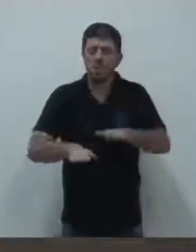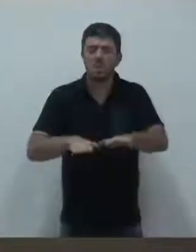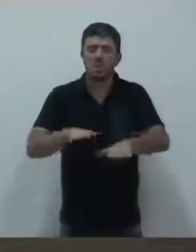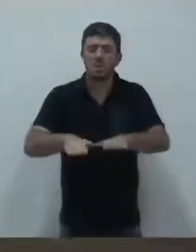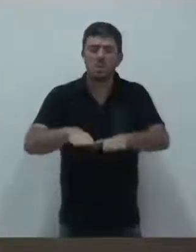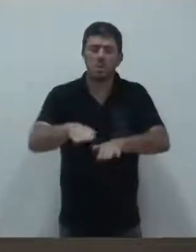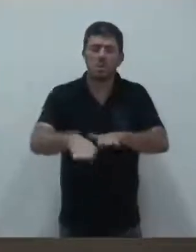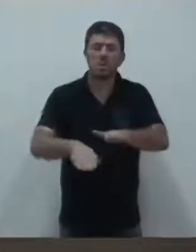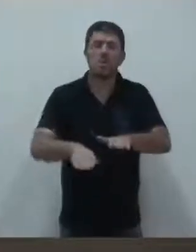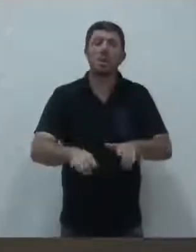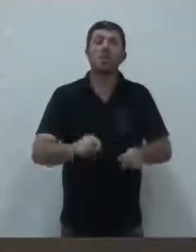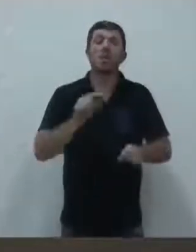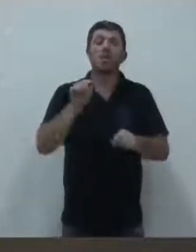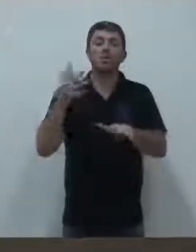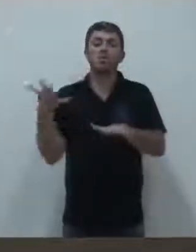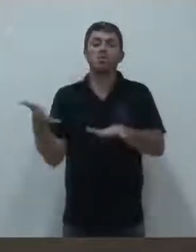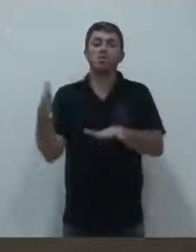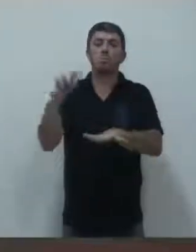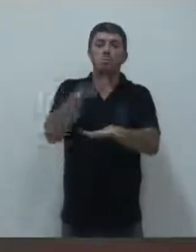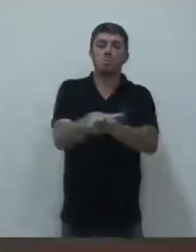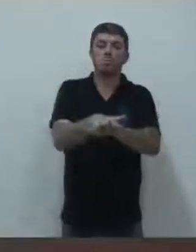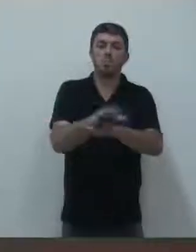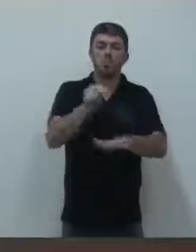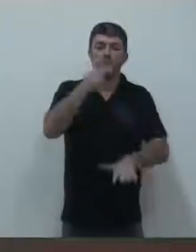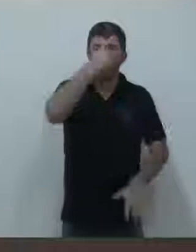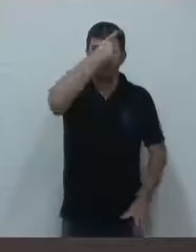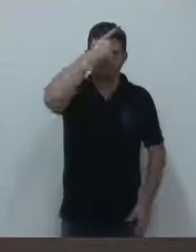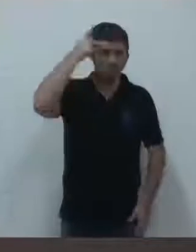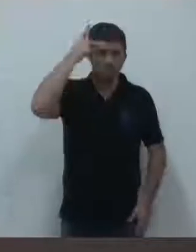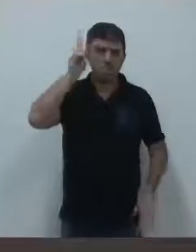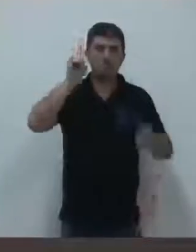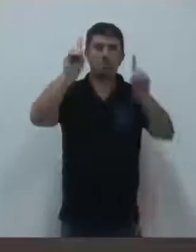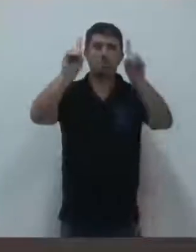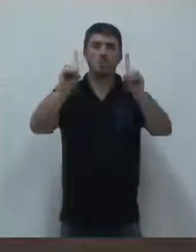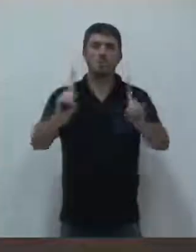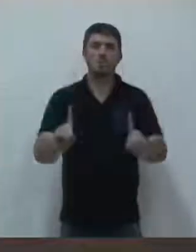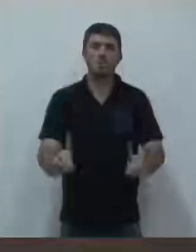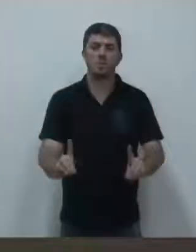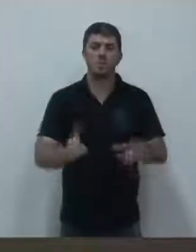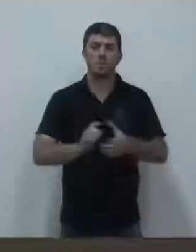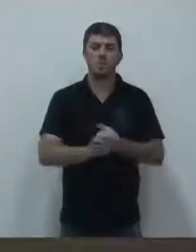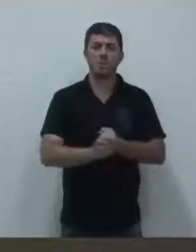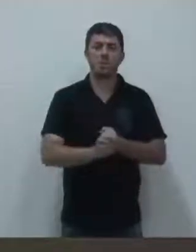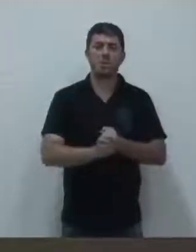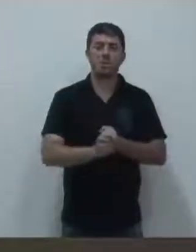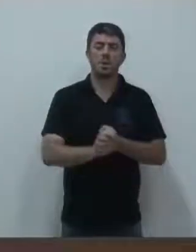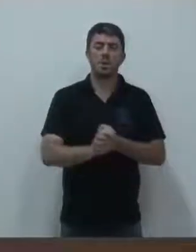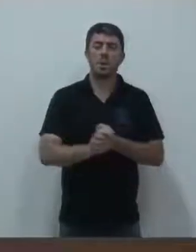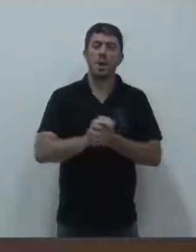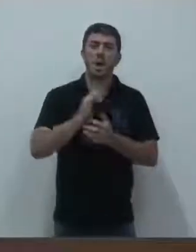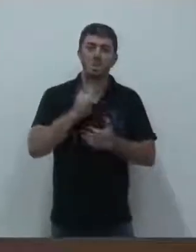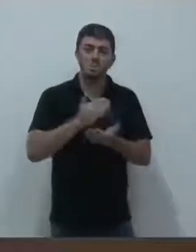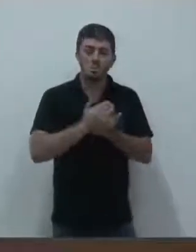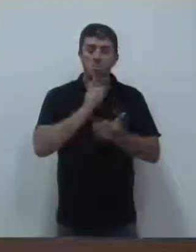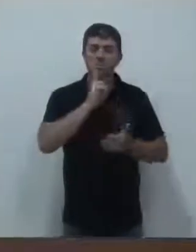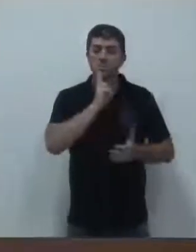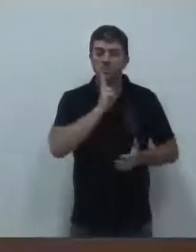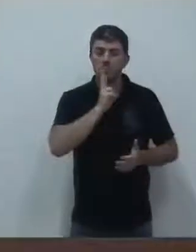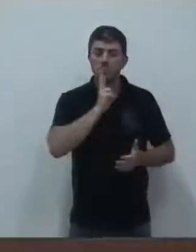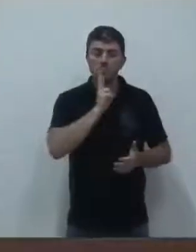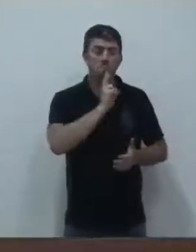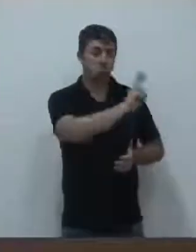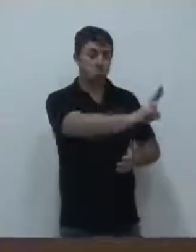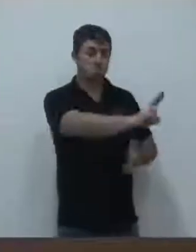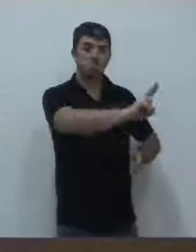da inclusão das pessoas com necessidades especiais. A partir da resposta, chegou o